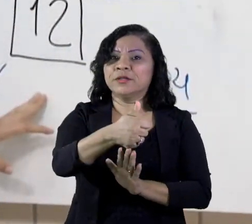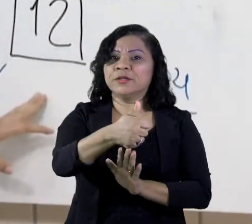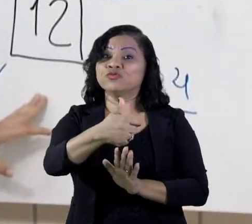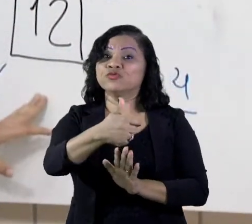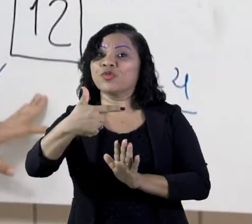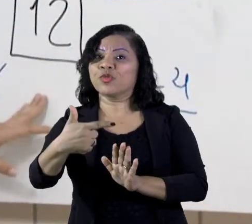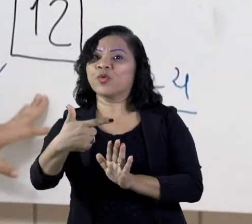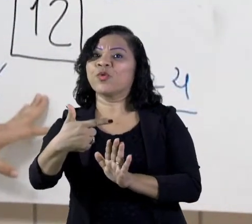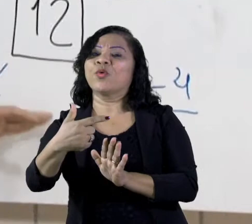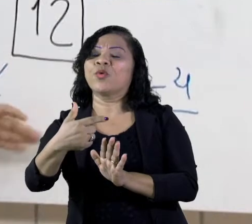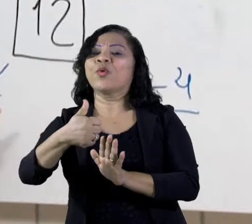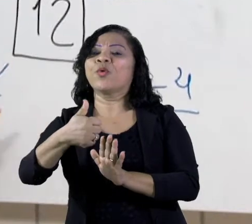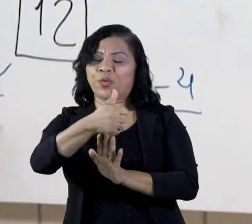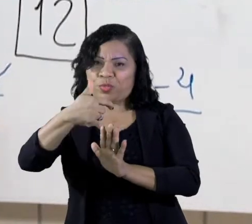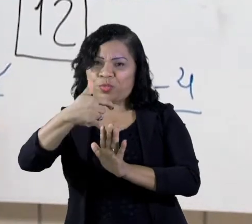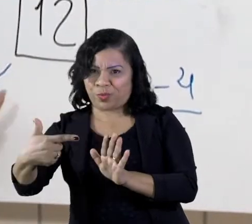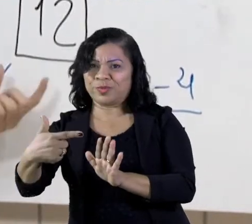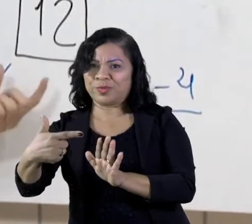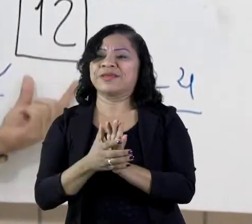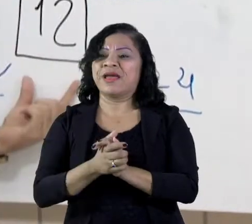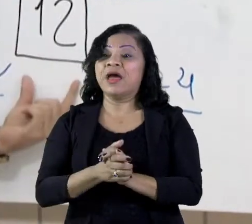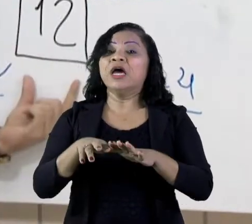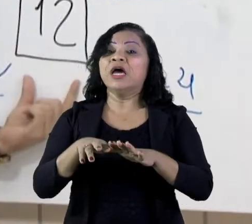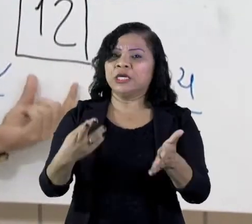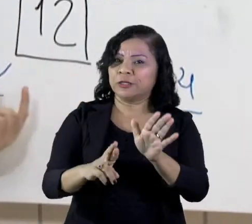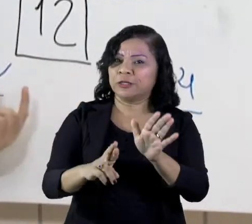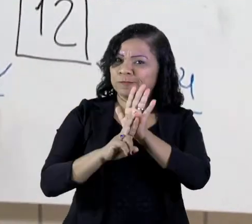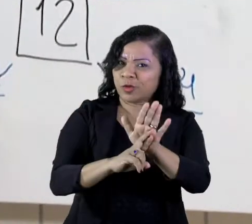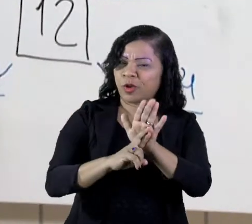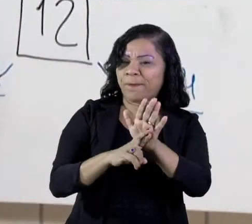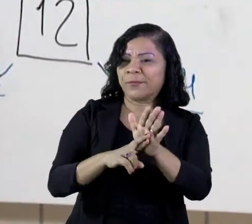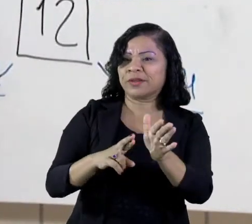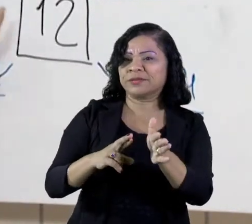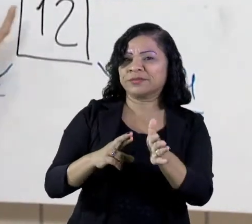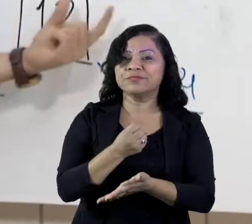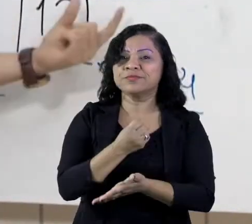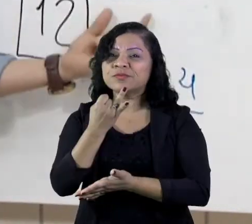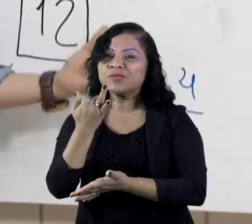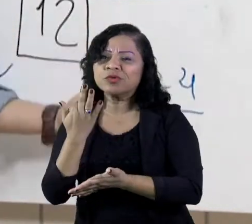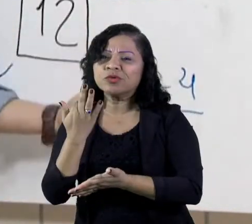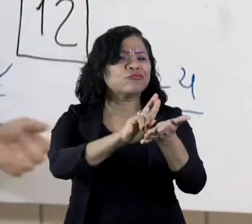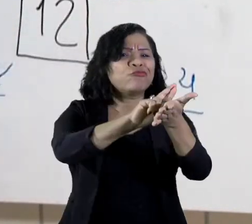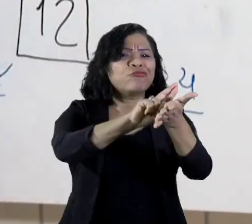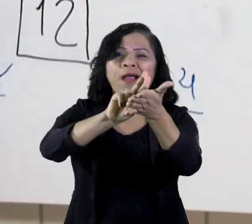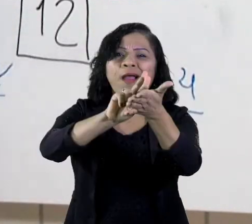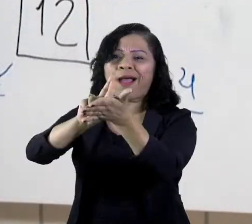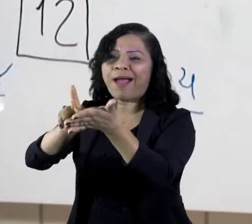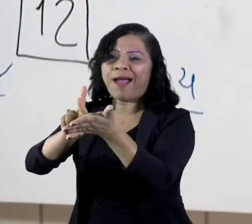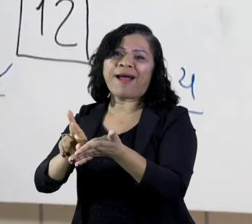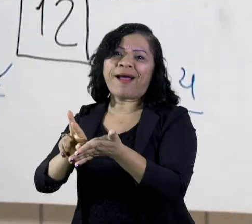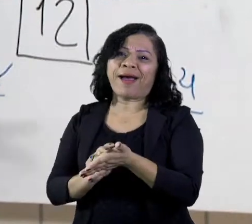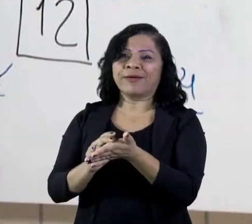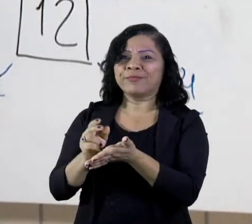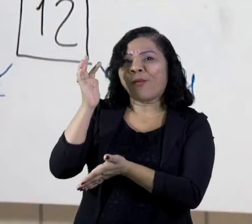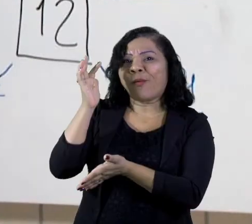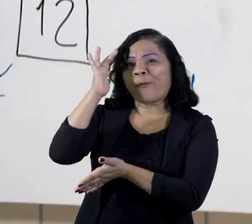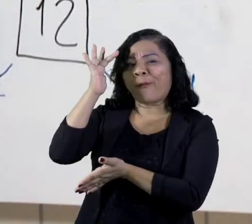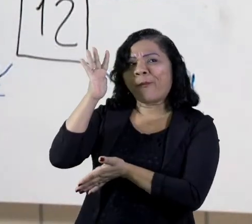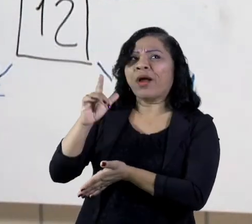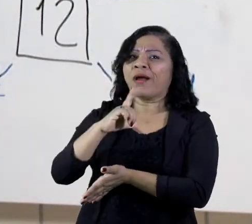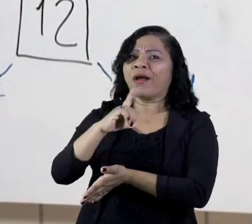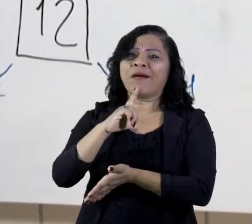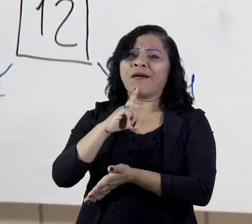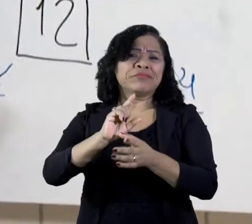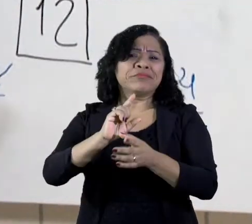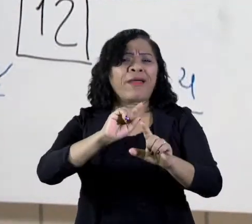também é 12. Então, eu representei essa quantidade aqui de diversas formas, olha. Imagine só, teria outras maneiras de eu